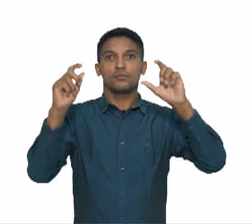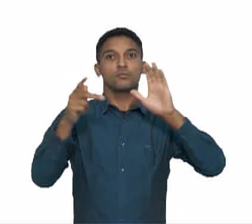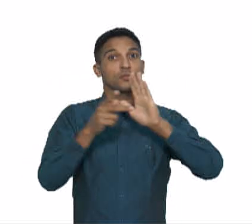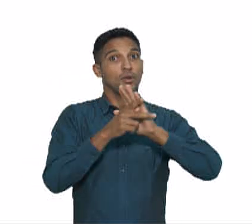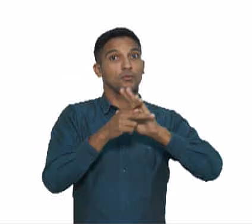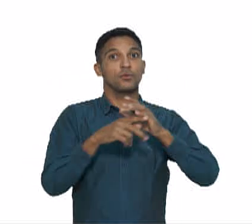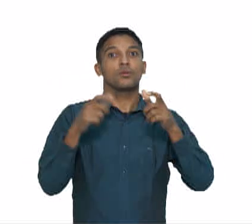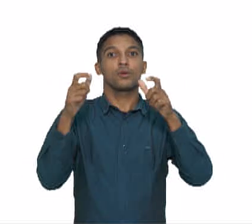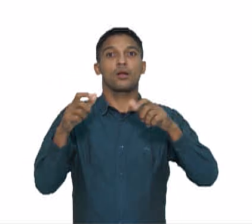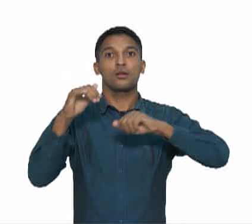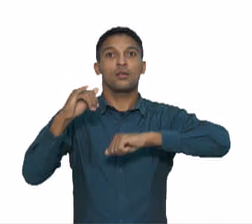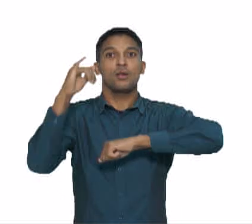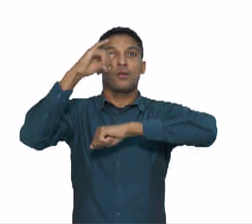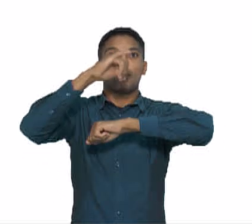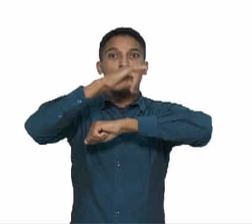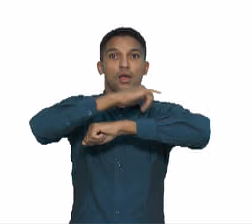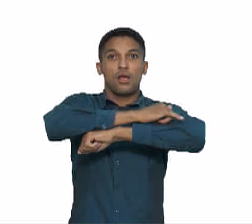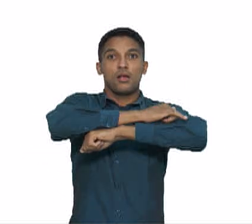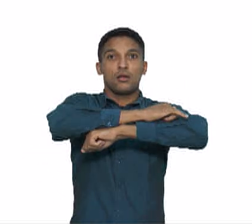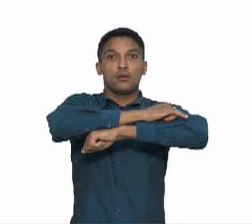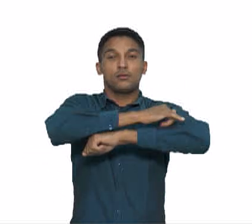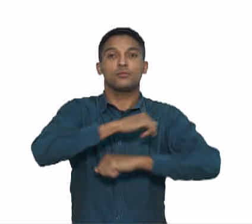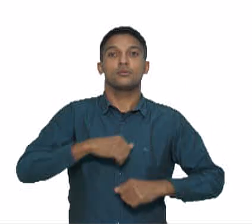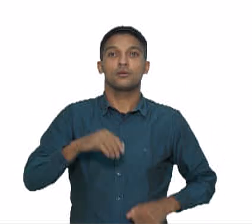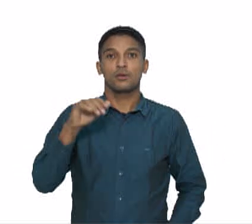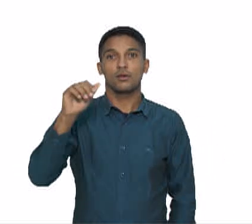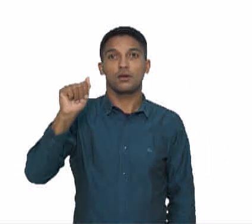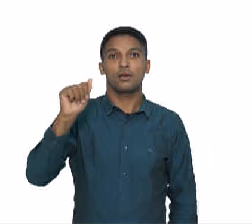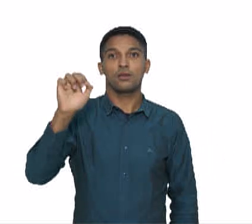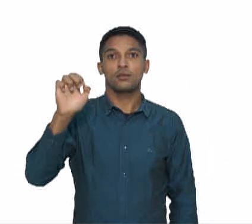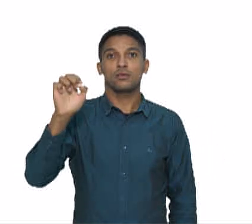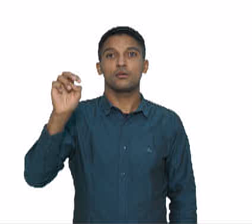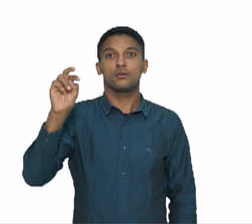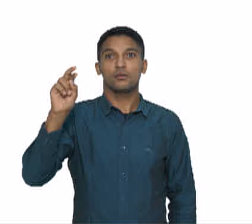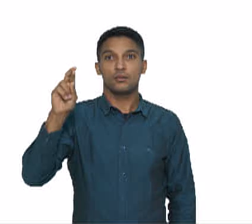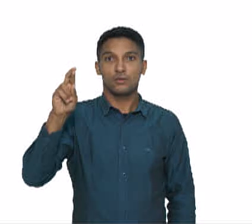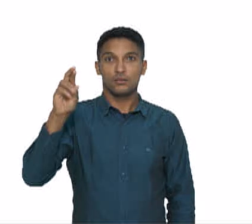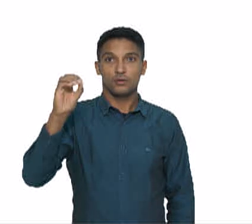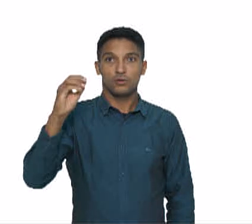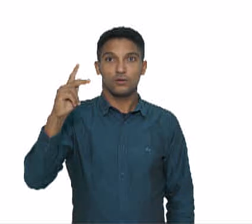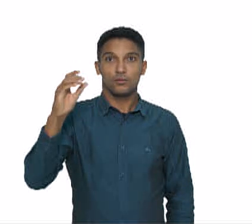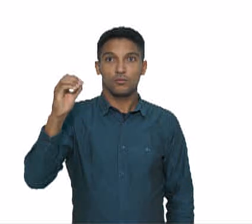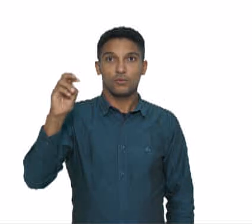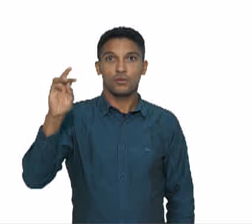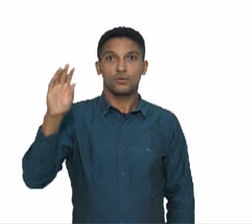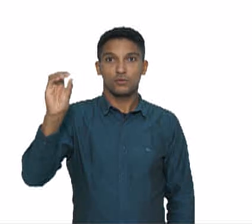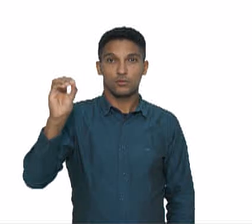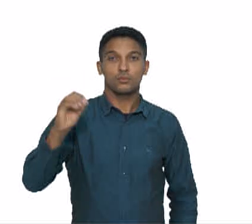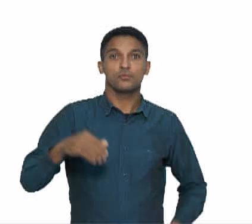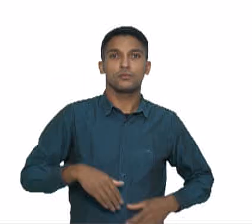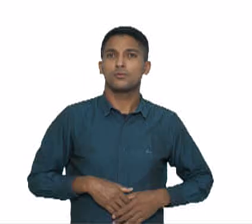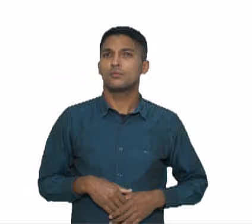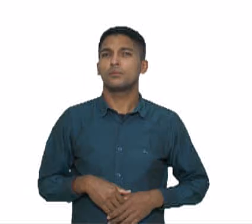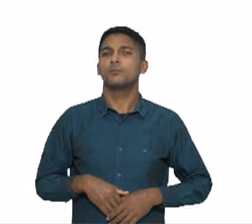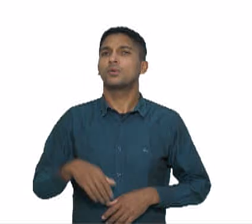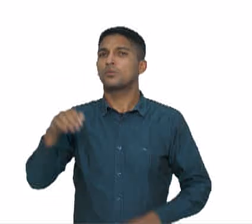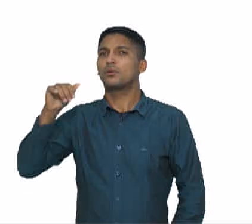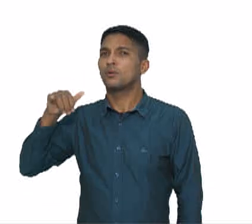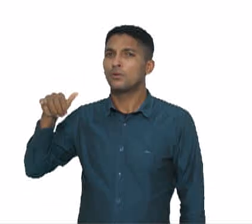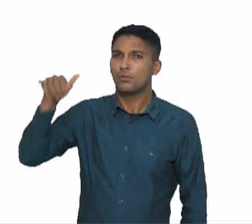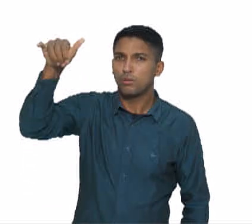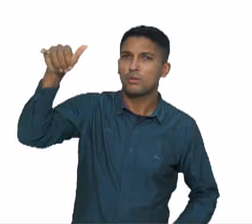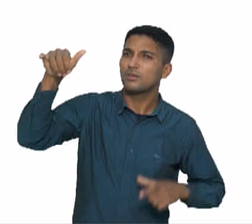terceira situação, né? Quando se pergunta, há um vuelo para tal localidade? Sim,